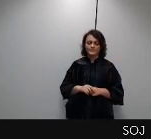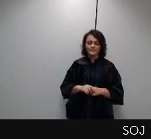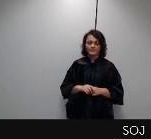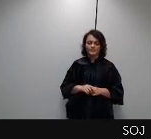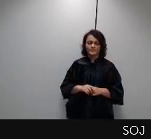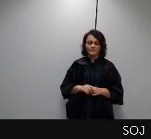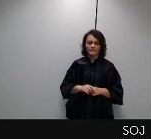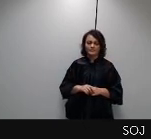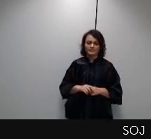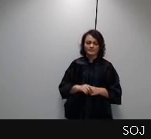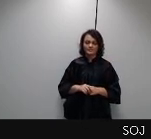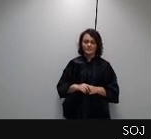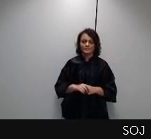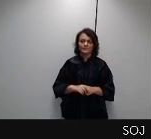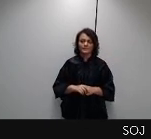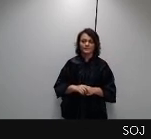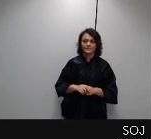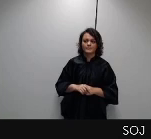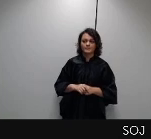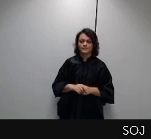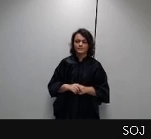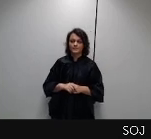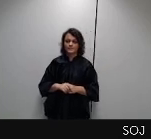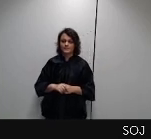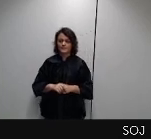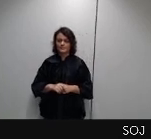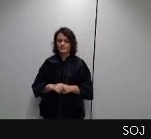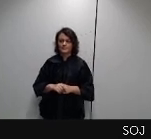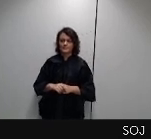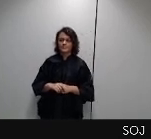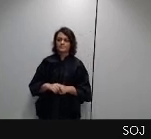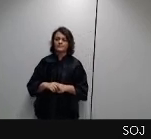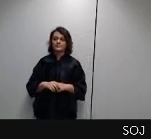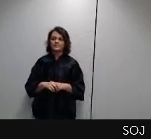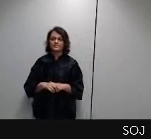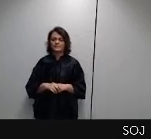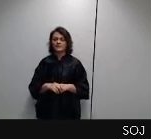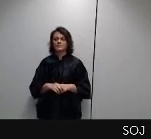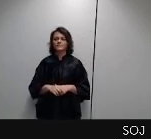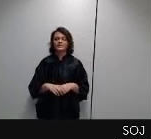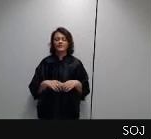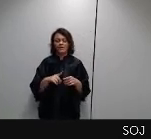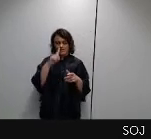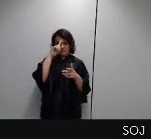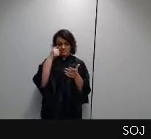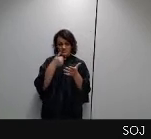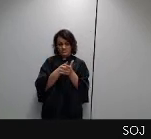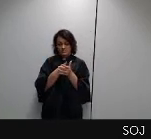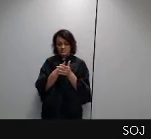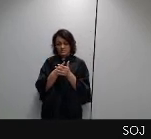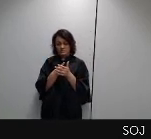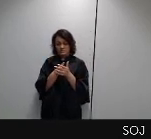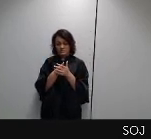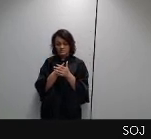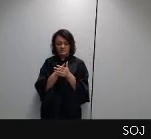Lê e a decisão agravada Em curso em consonância com a jurisprudência desta corte